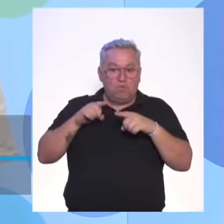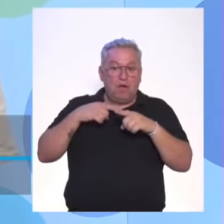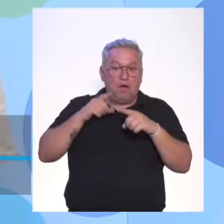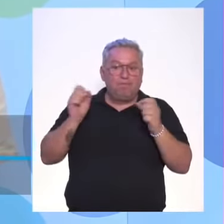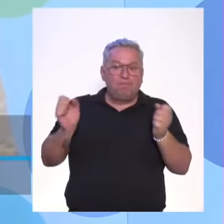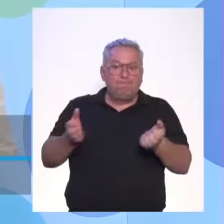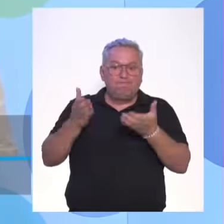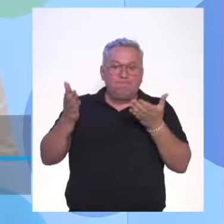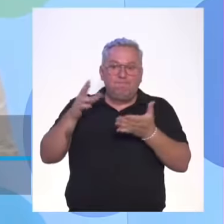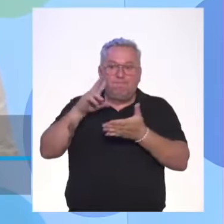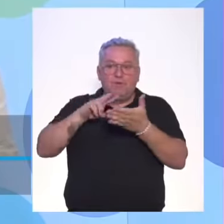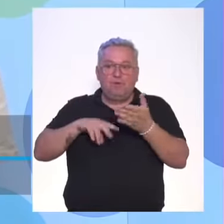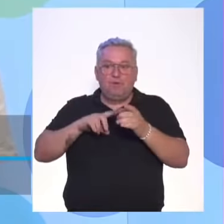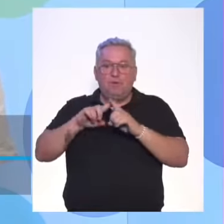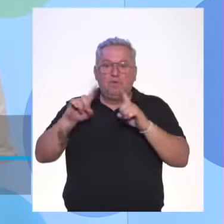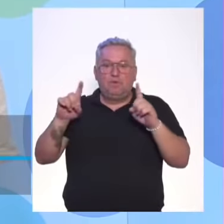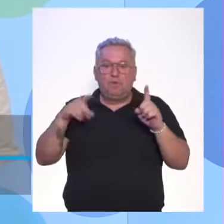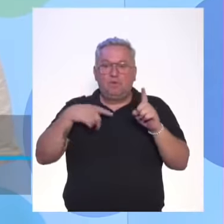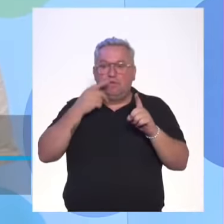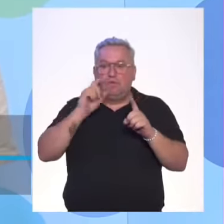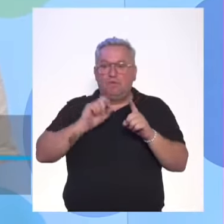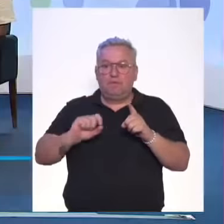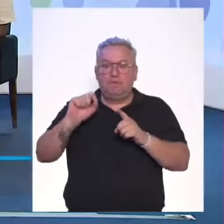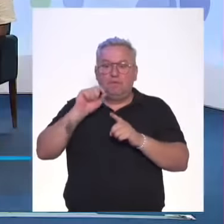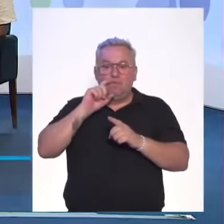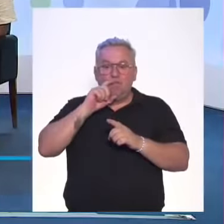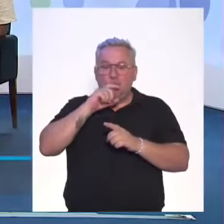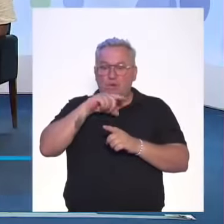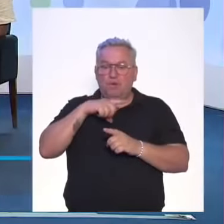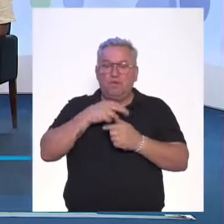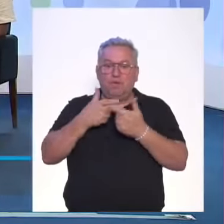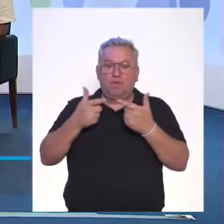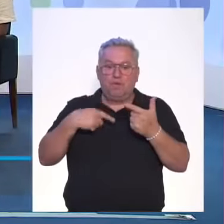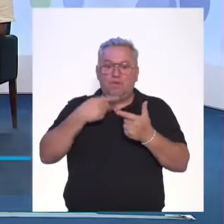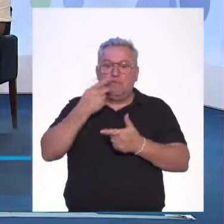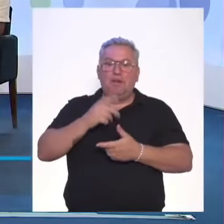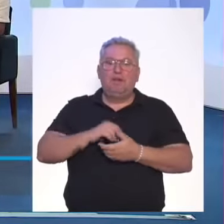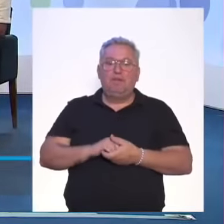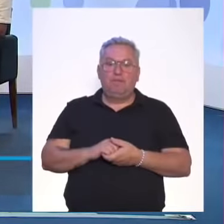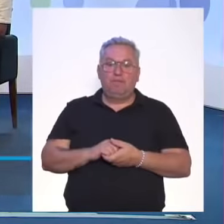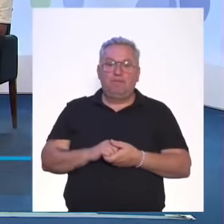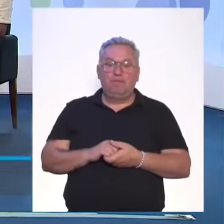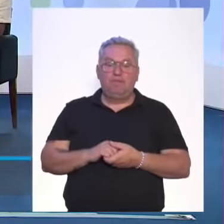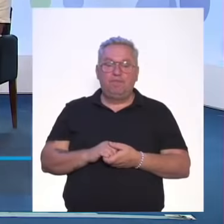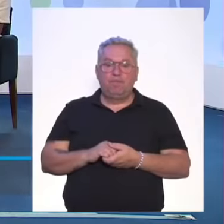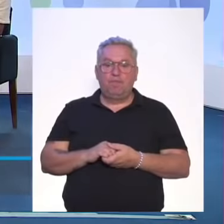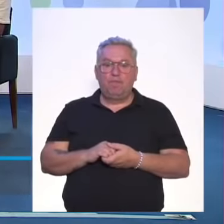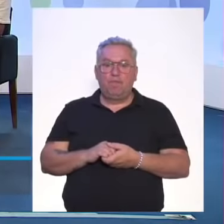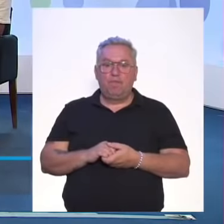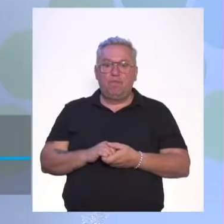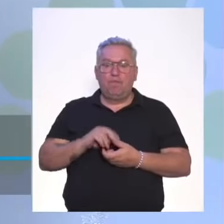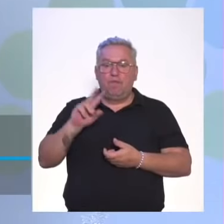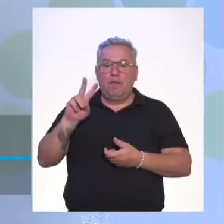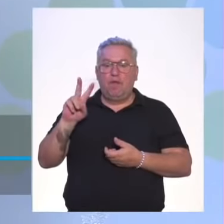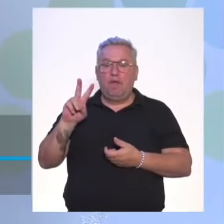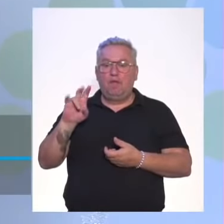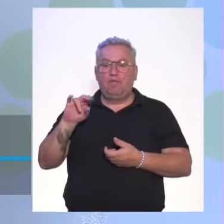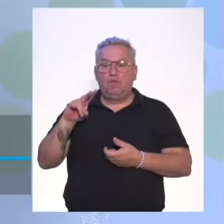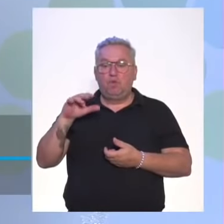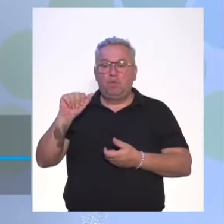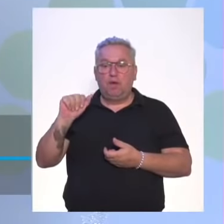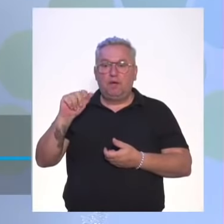instigar a leitura Mas é óbvio que quando eles lerem eles vão ter aí muita coisa para comentar e pode até comentar lá no nosso Instagram né pro Vilma